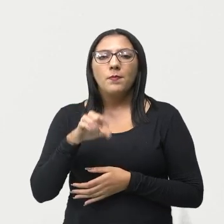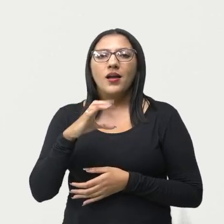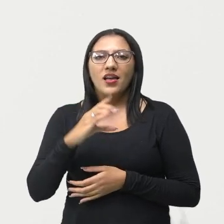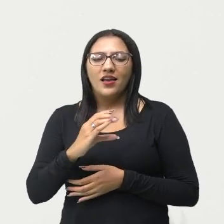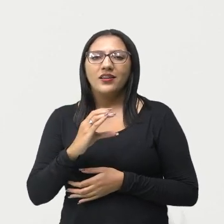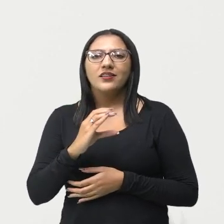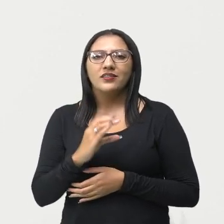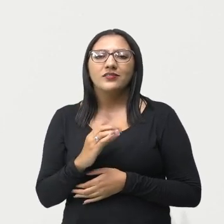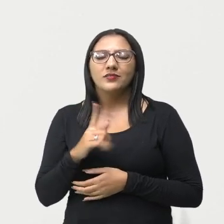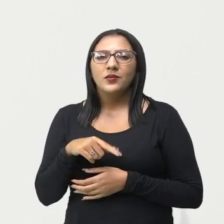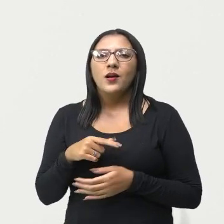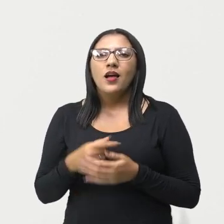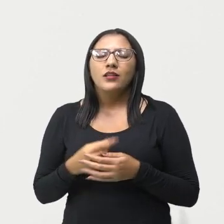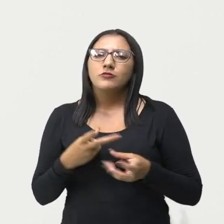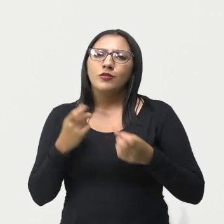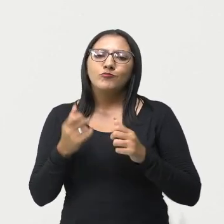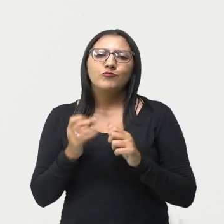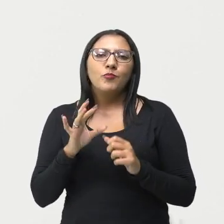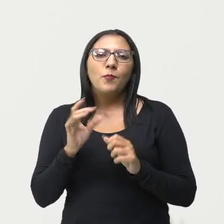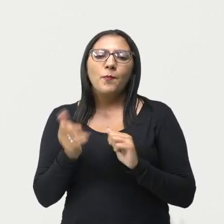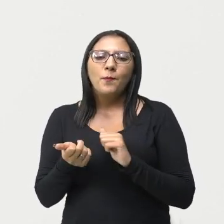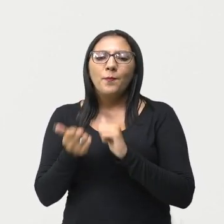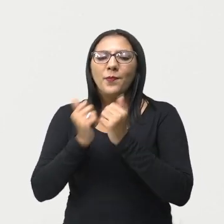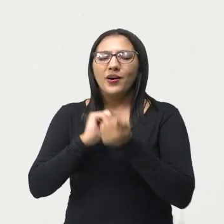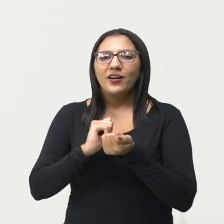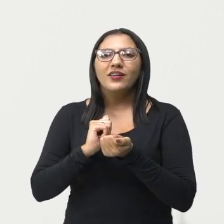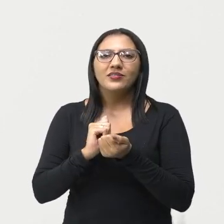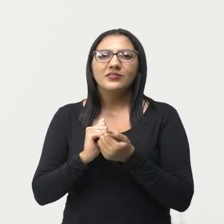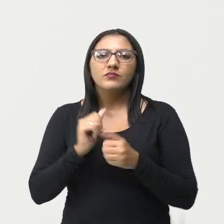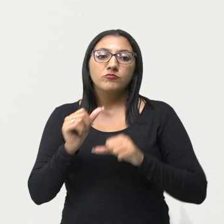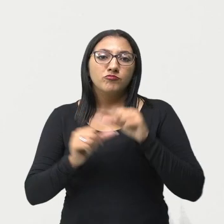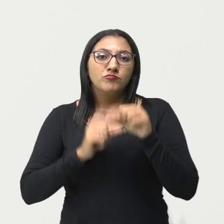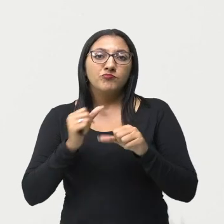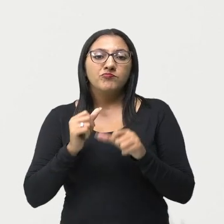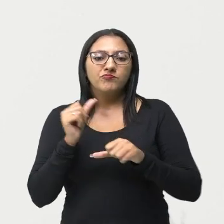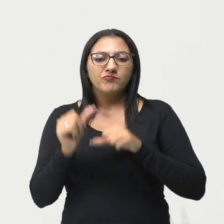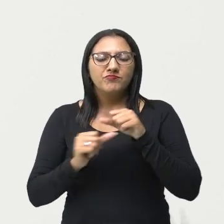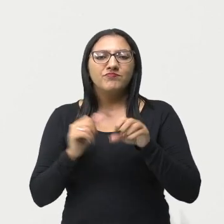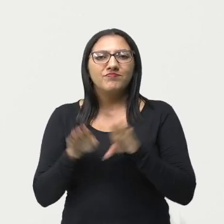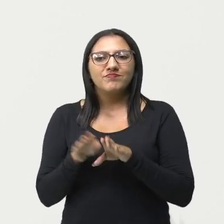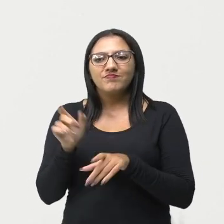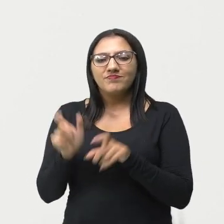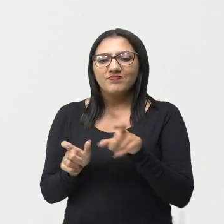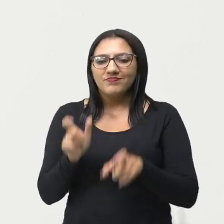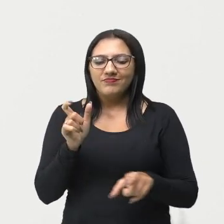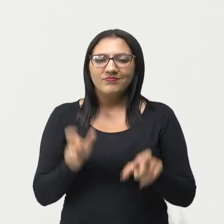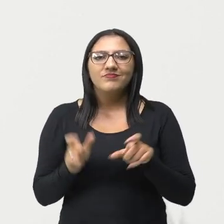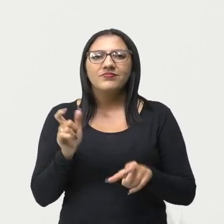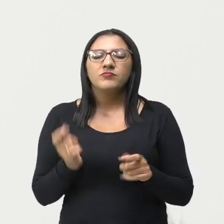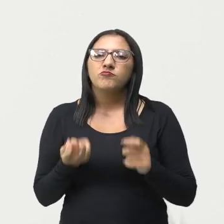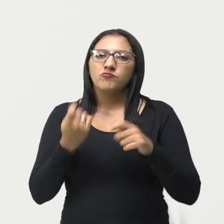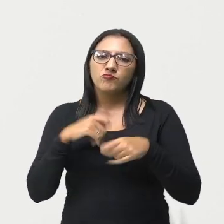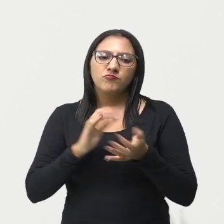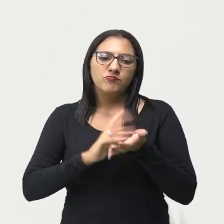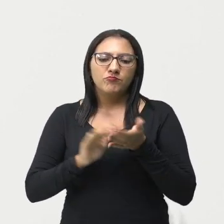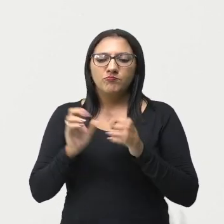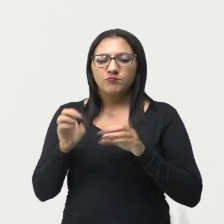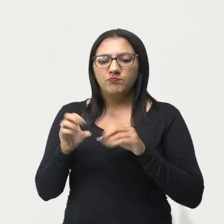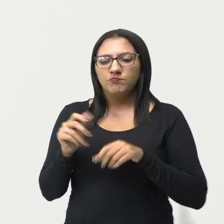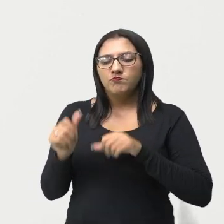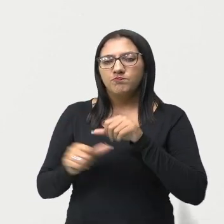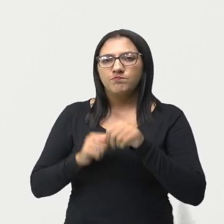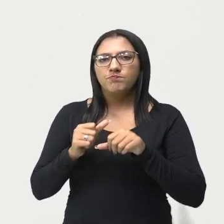Ministério da Educação, irá adequar isso, ou seja, essas mudanças também para os cegos na escrita em Braille,